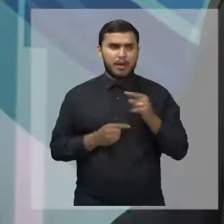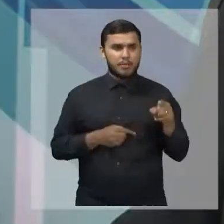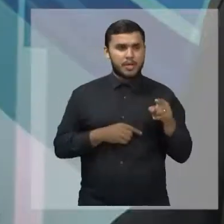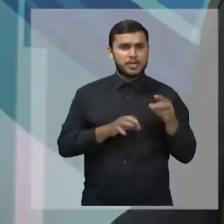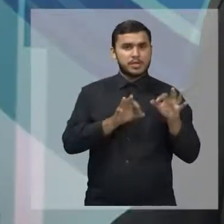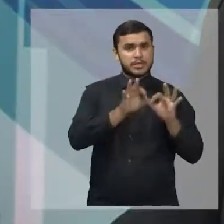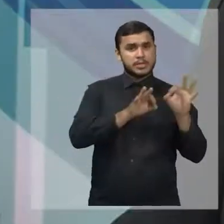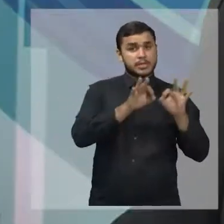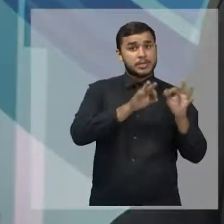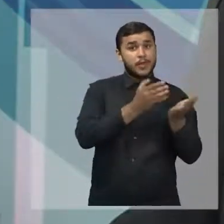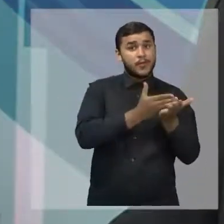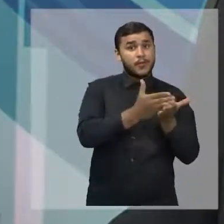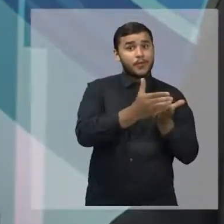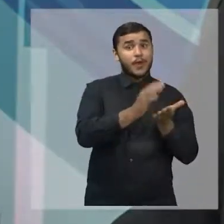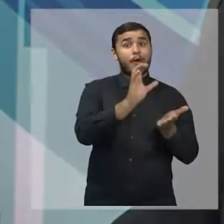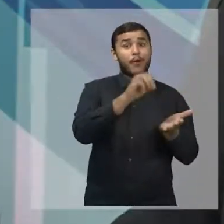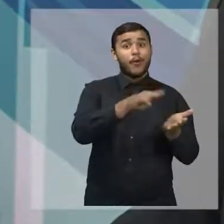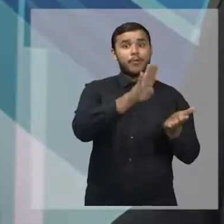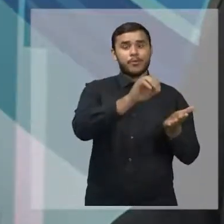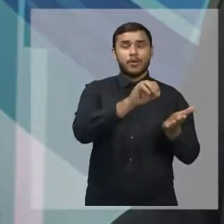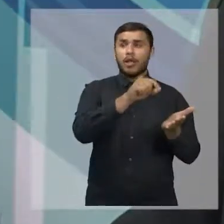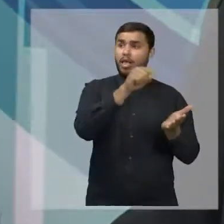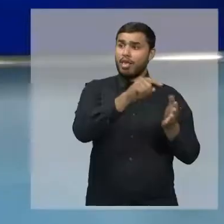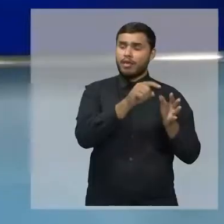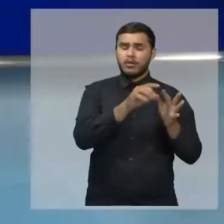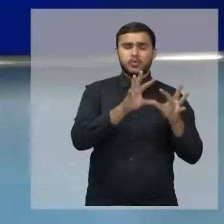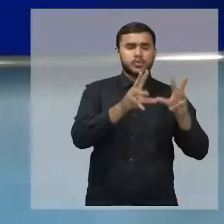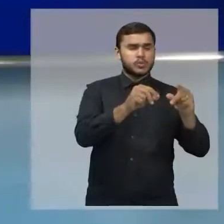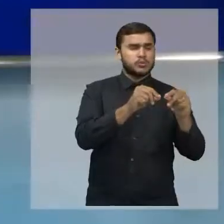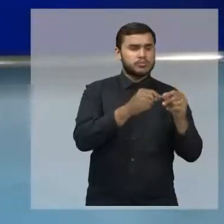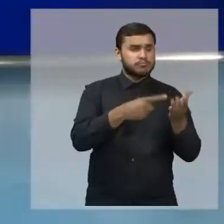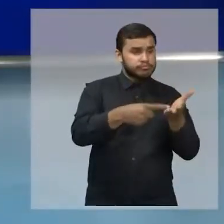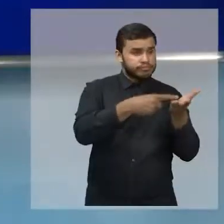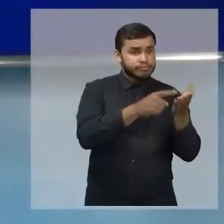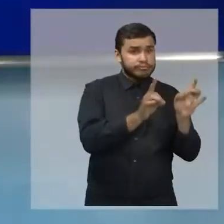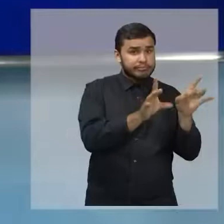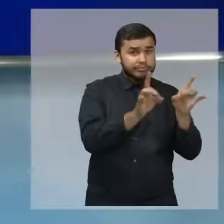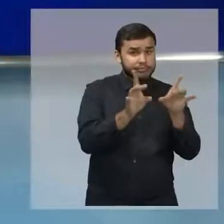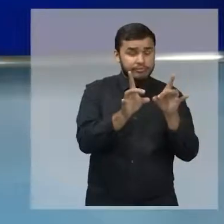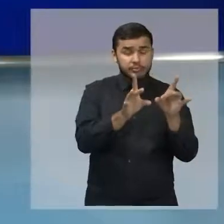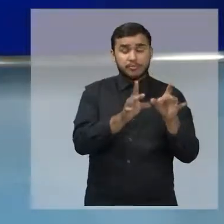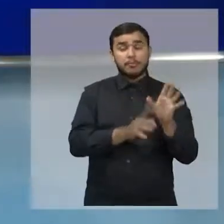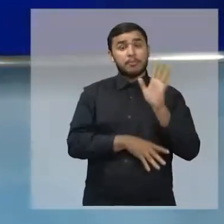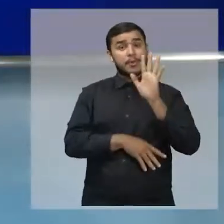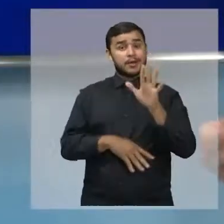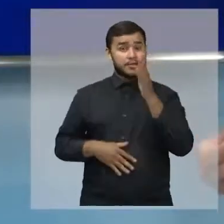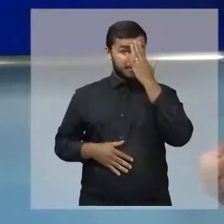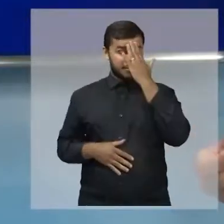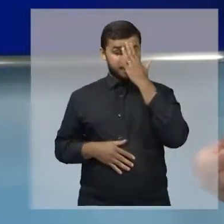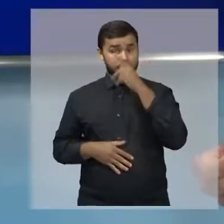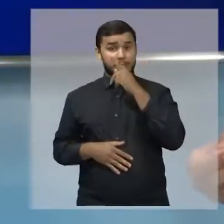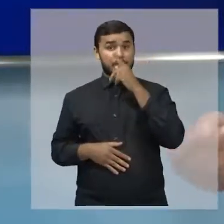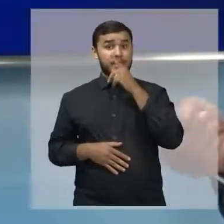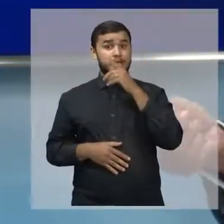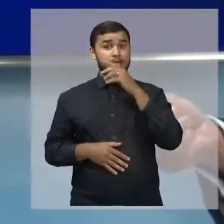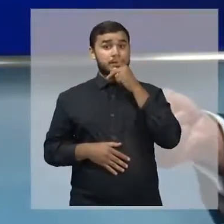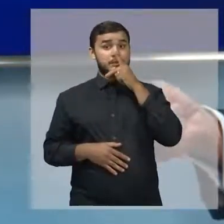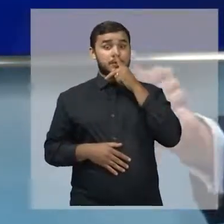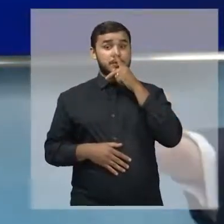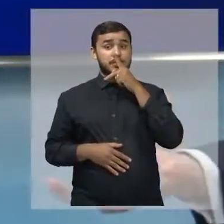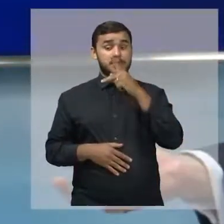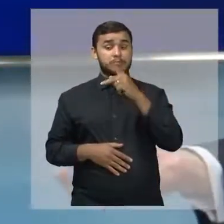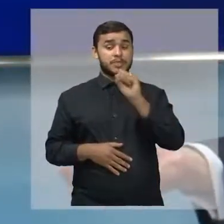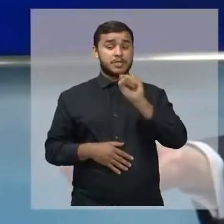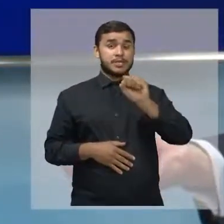briga muito forte no interior de cada um dos partidos, mais especificamente no partido